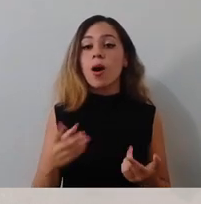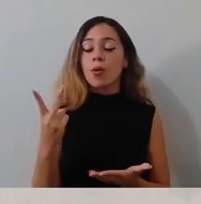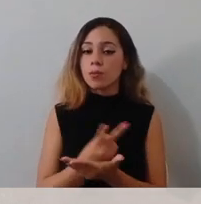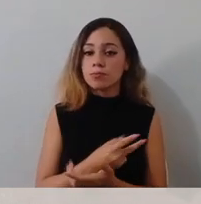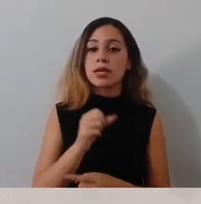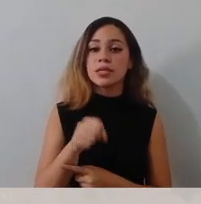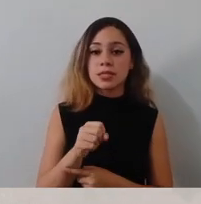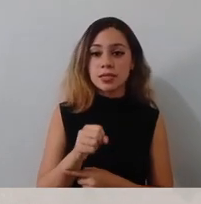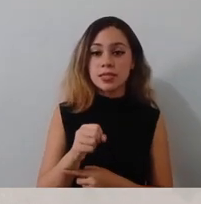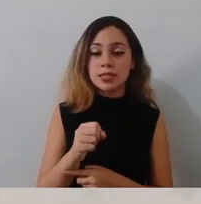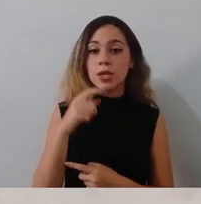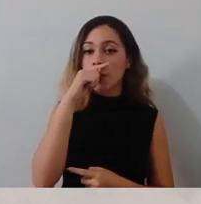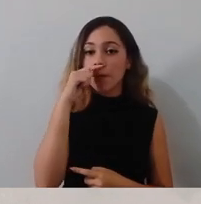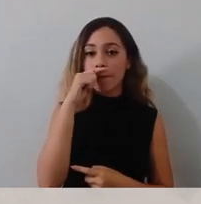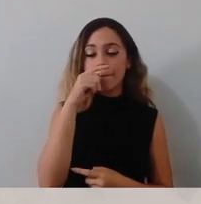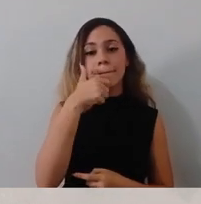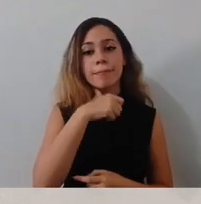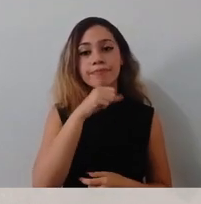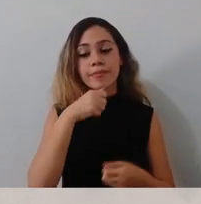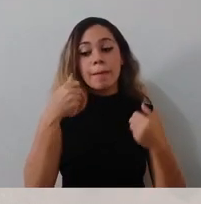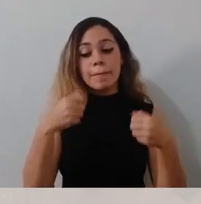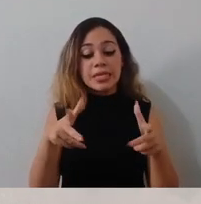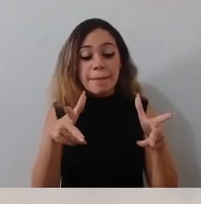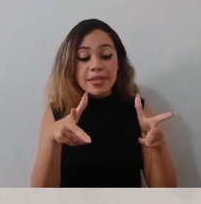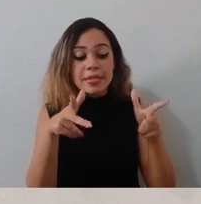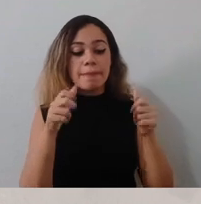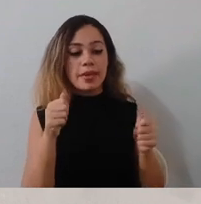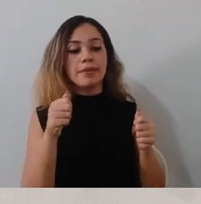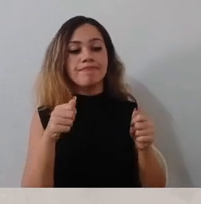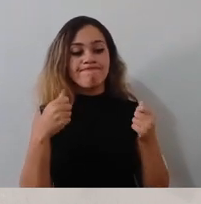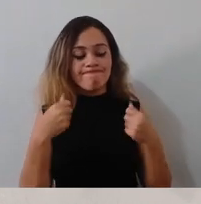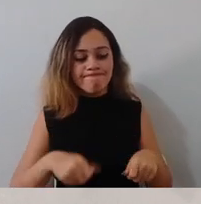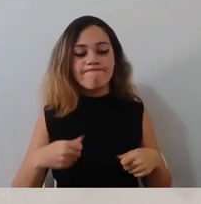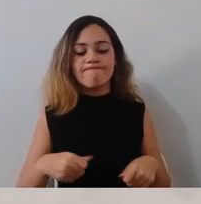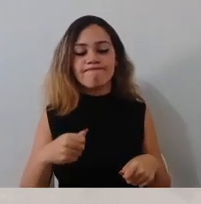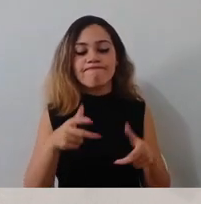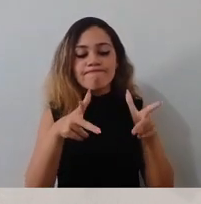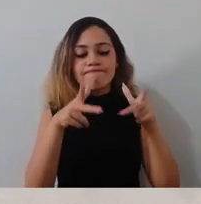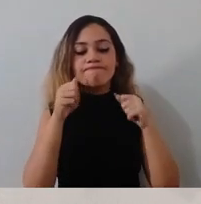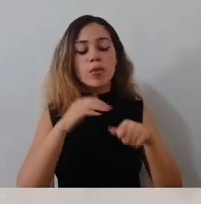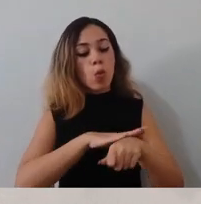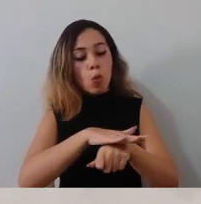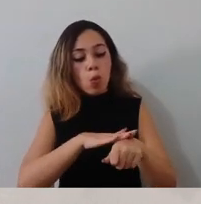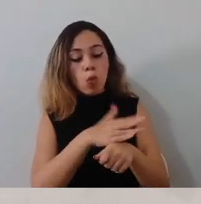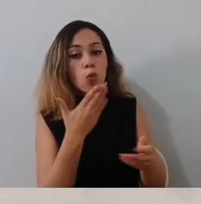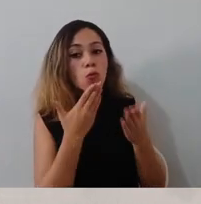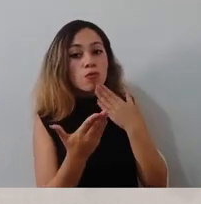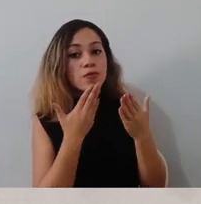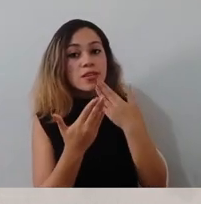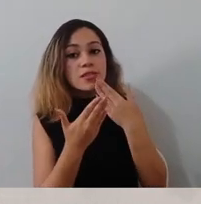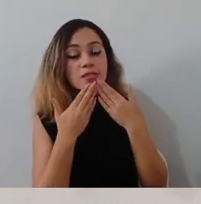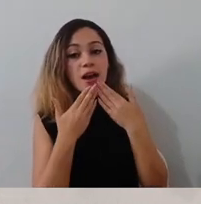várias situações que os pais precisam ter essa sensibilidade e o diálogo com o